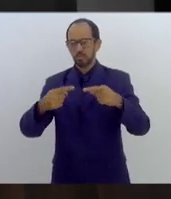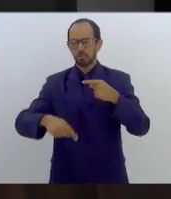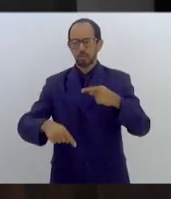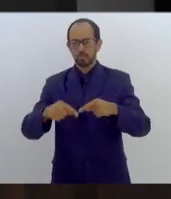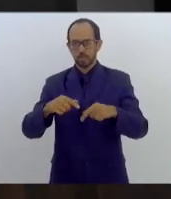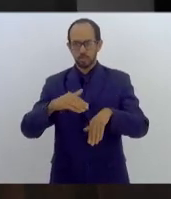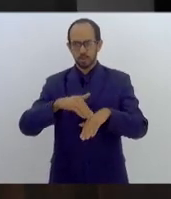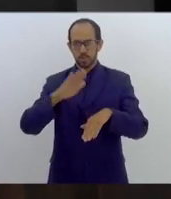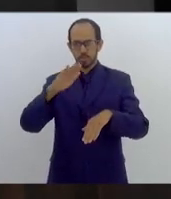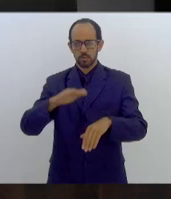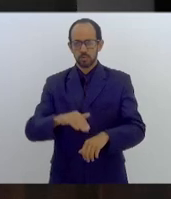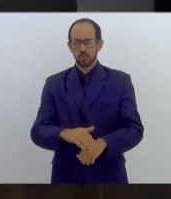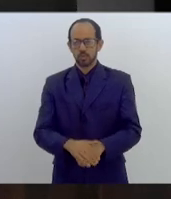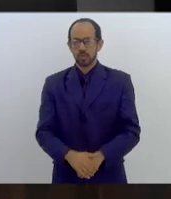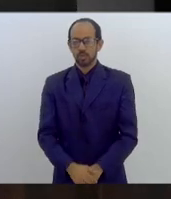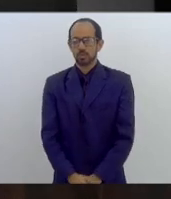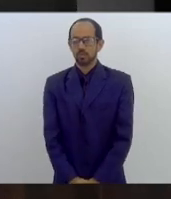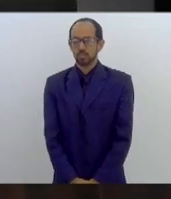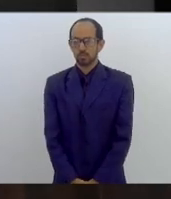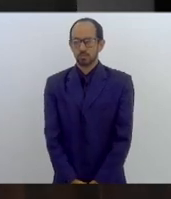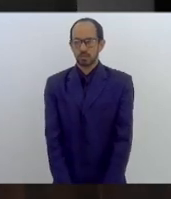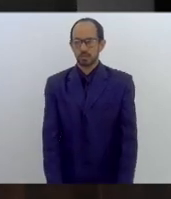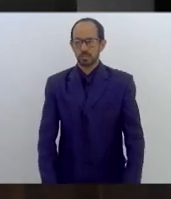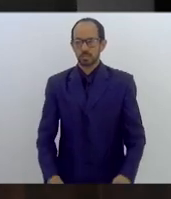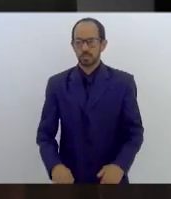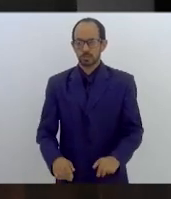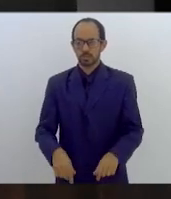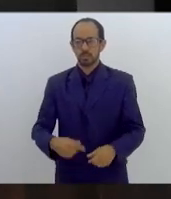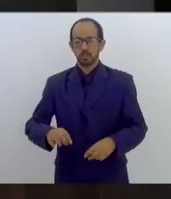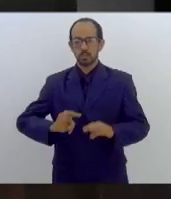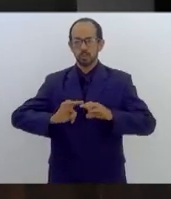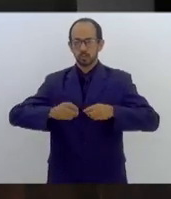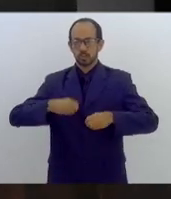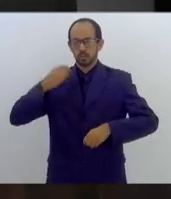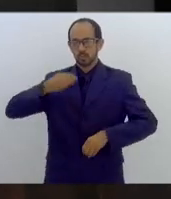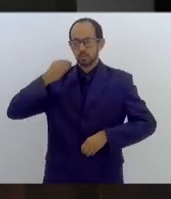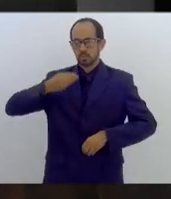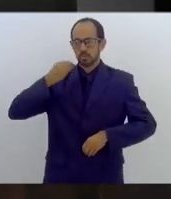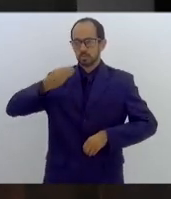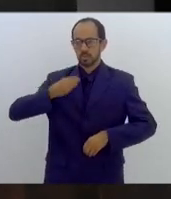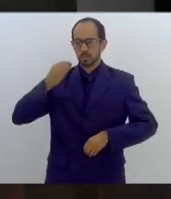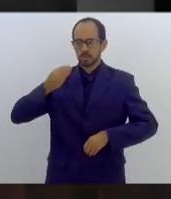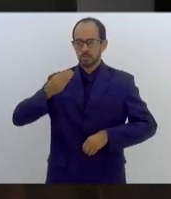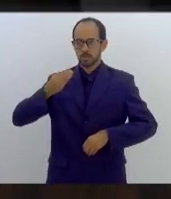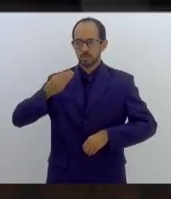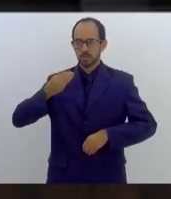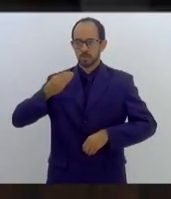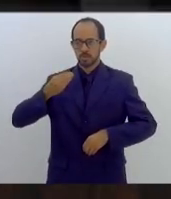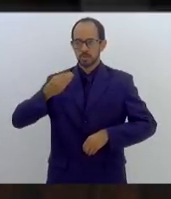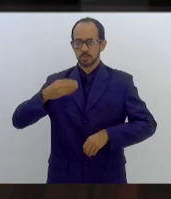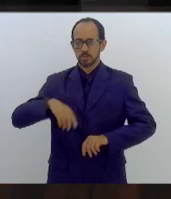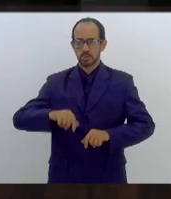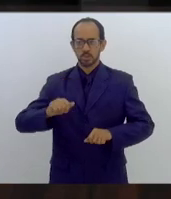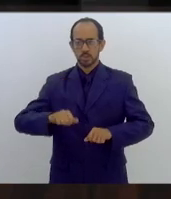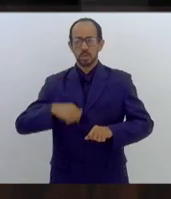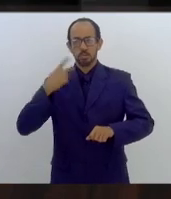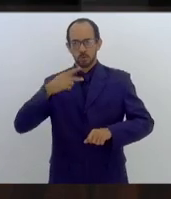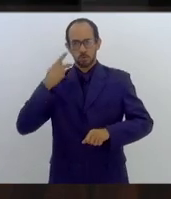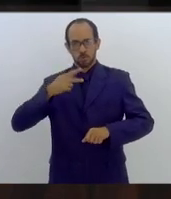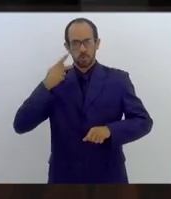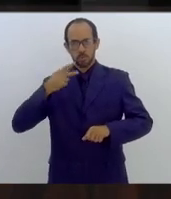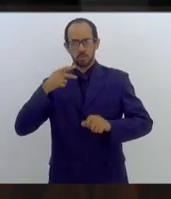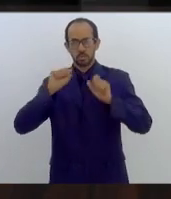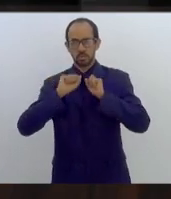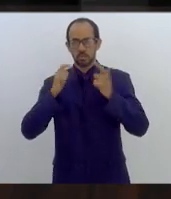aumento. Então, por toda a sua trajetória, pela inestimável contribuição que a Procuradoria da Alerj tem dado a